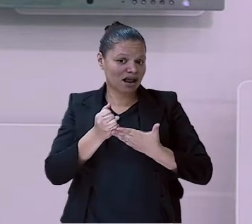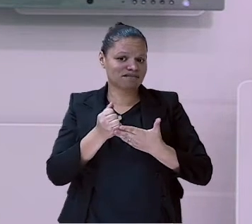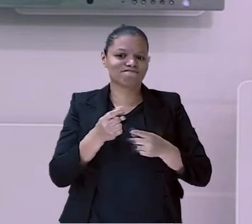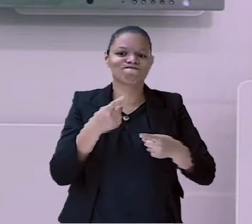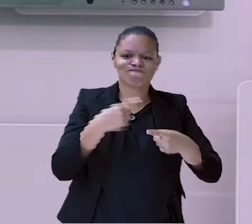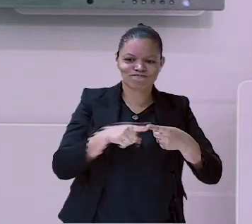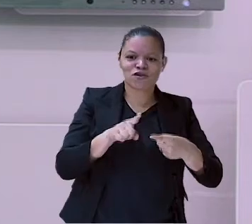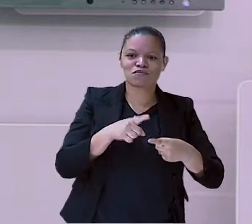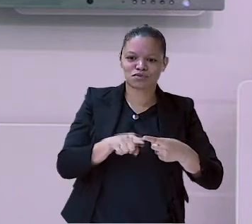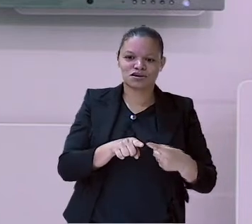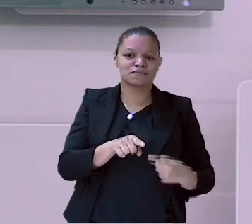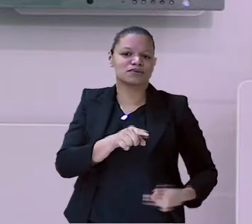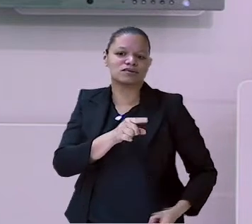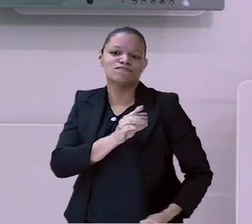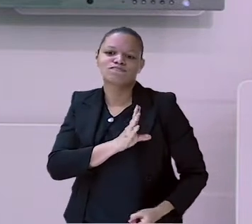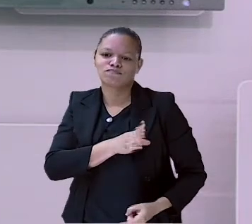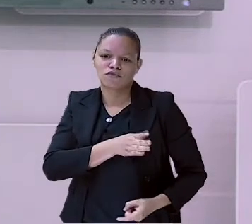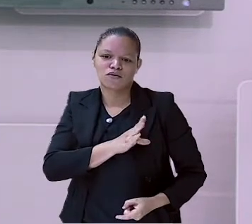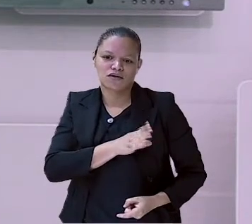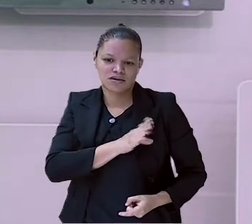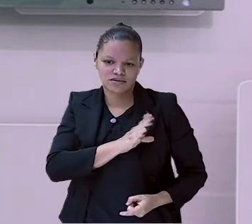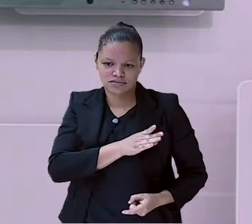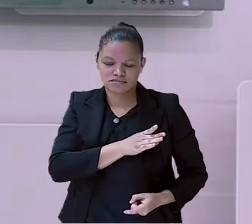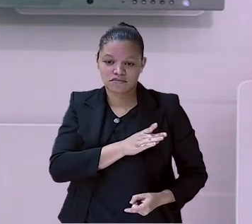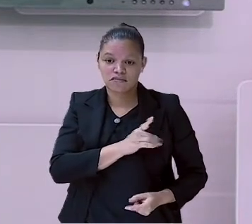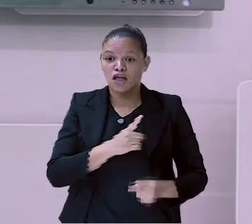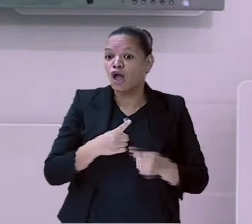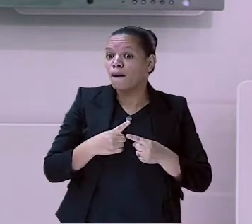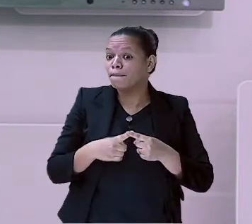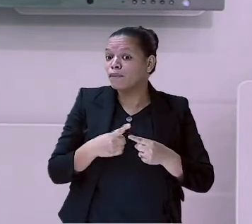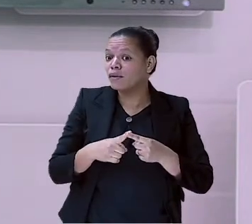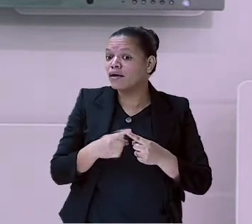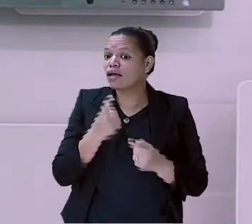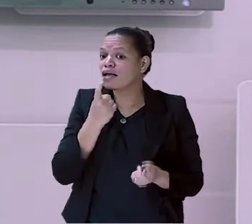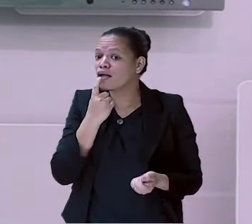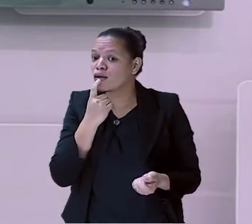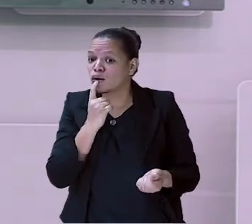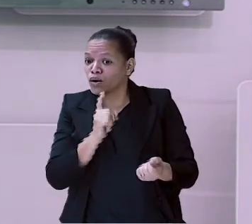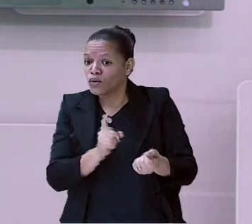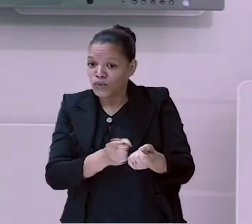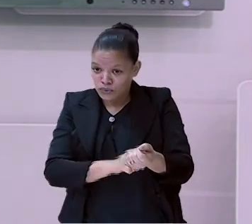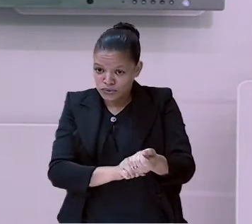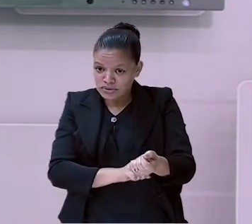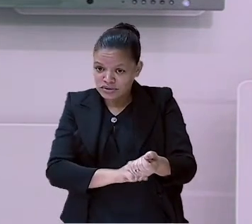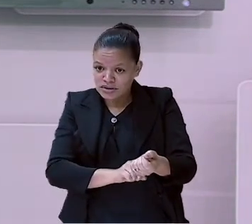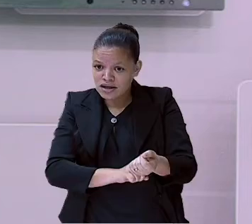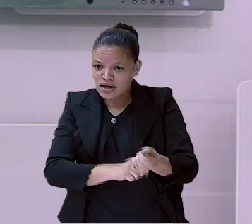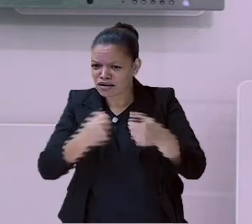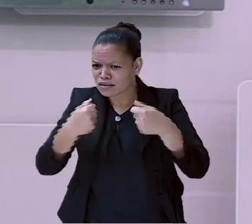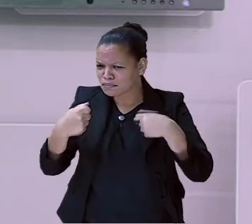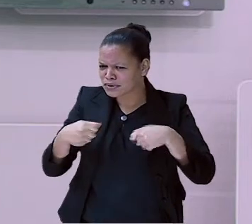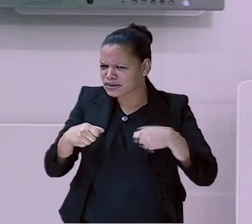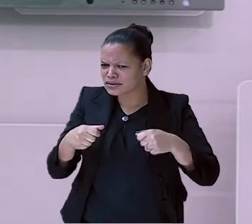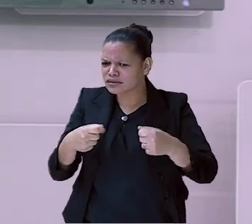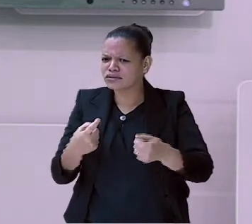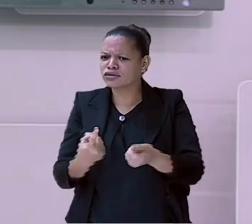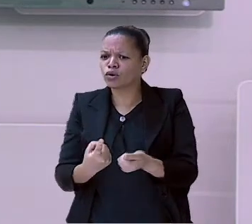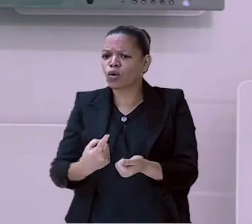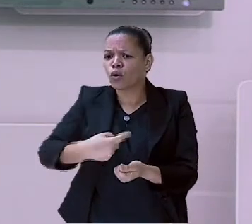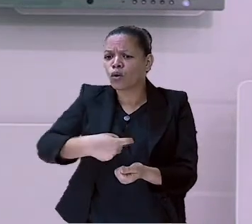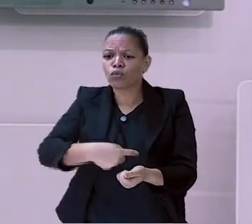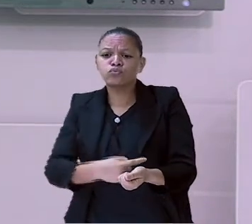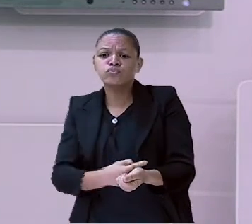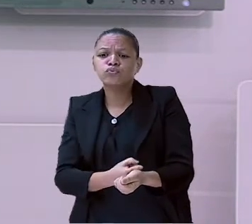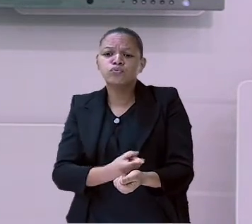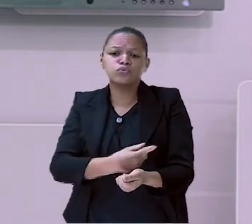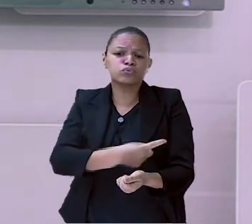coração. Por quê? O sangue ele precisa de passar aqui. Porque através do sangue é que leva